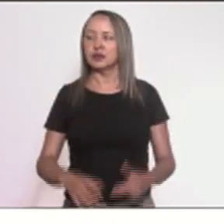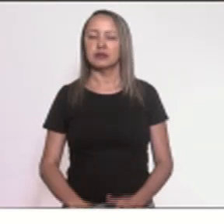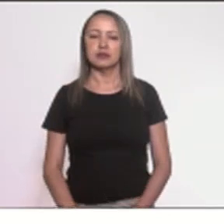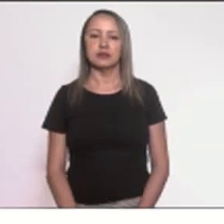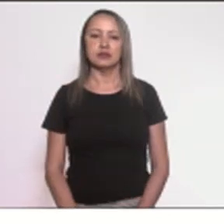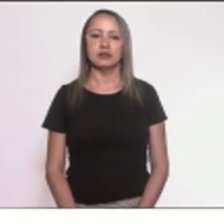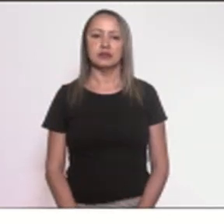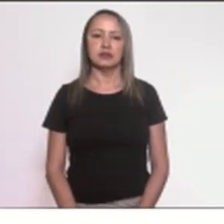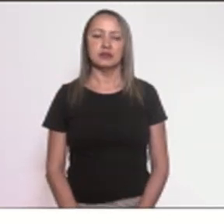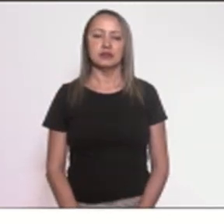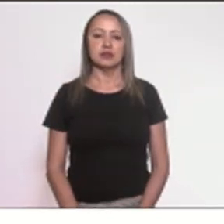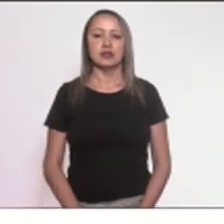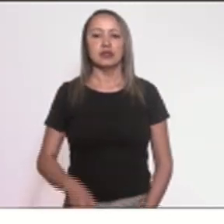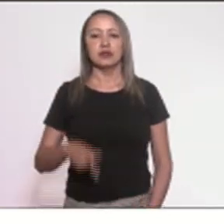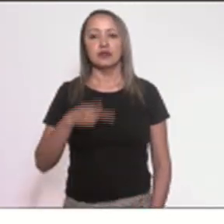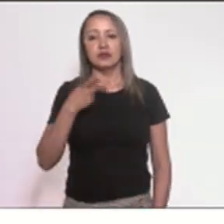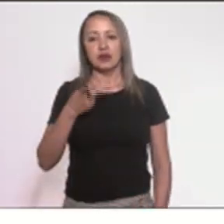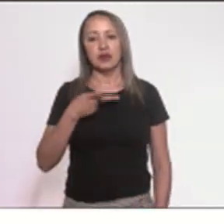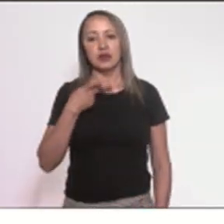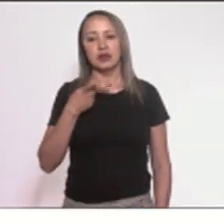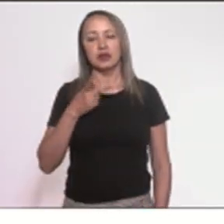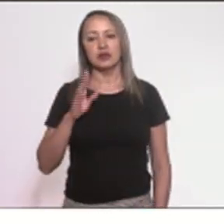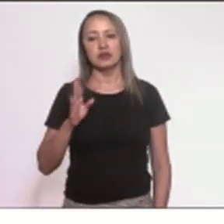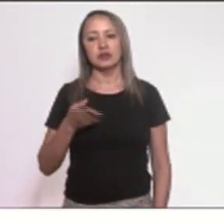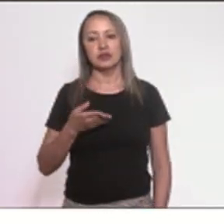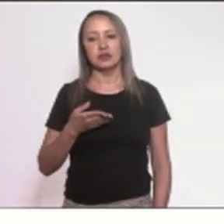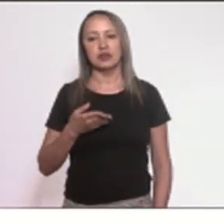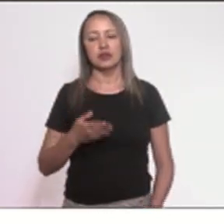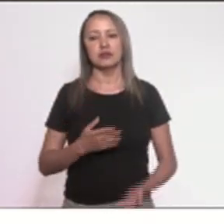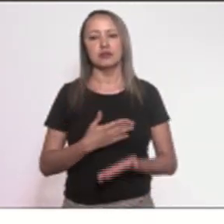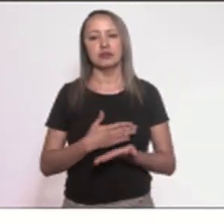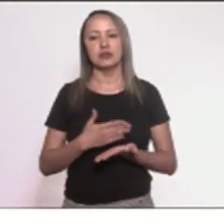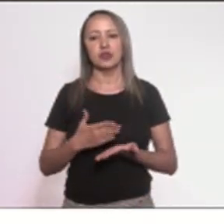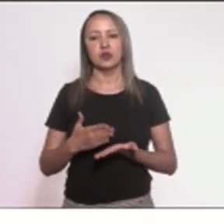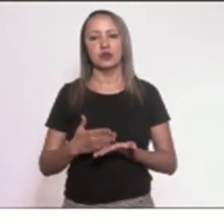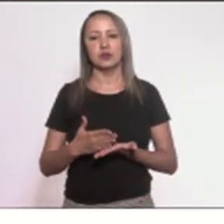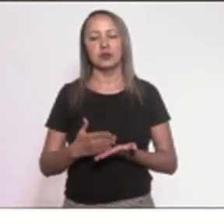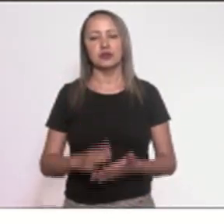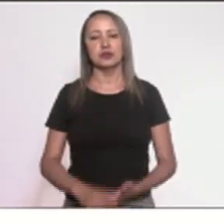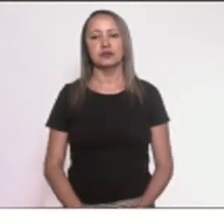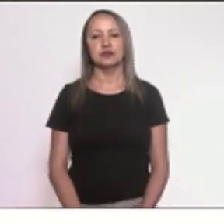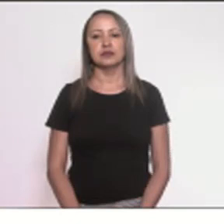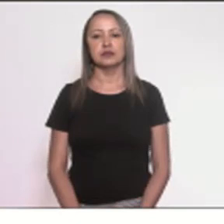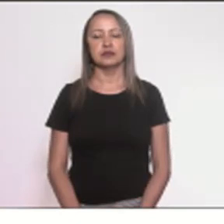que aqui levantei no expediente inicial.